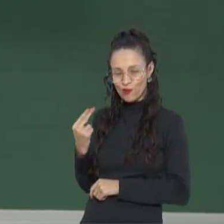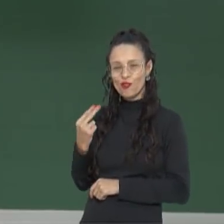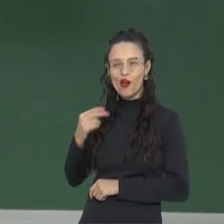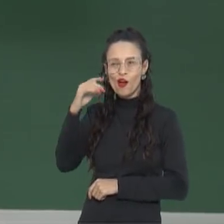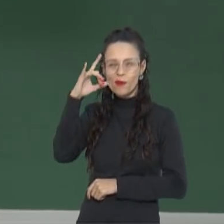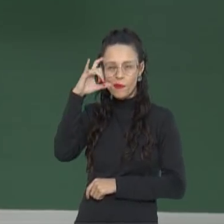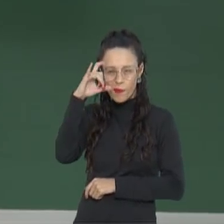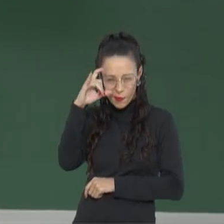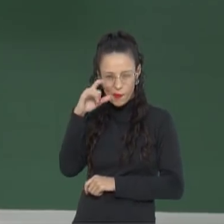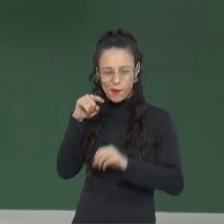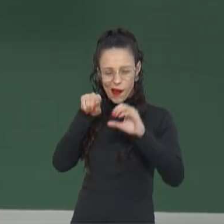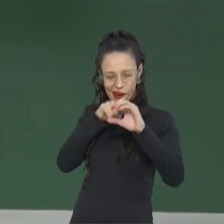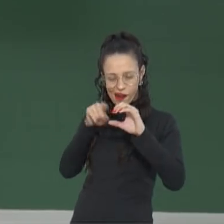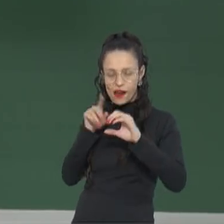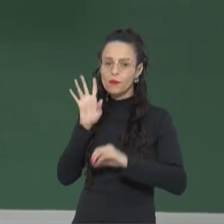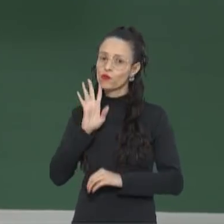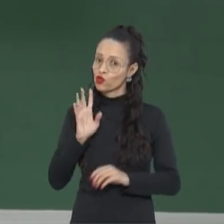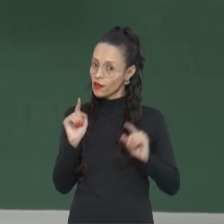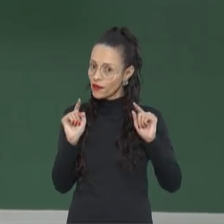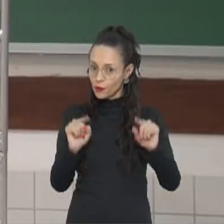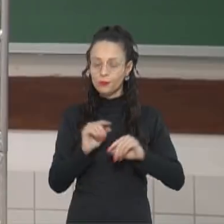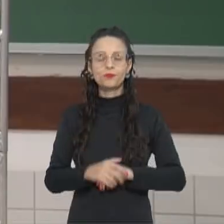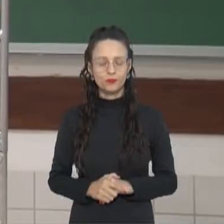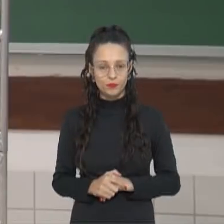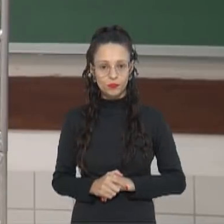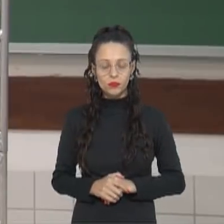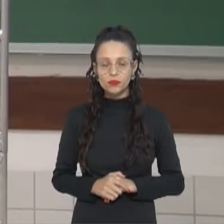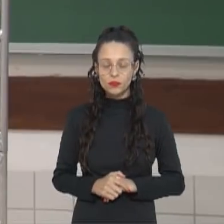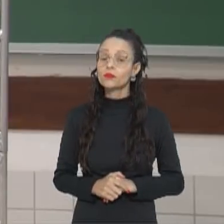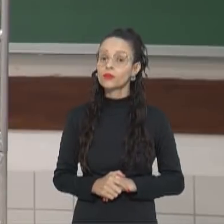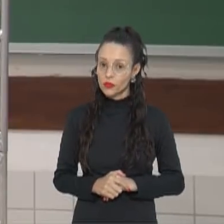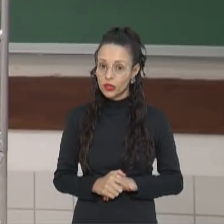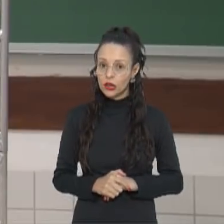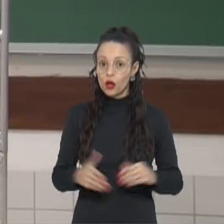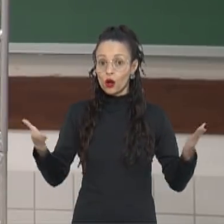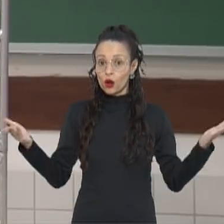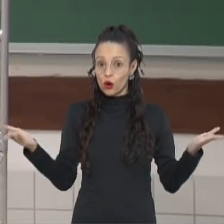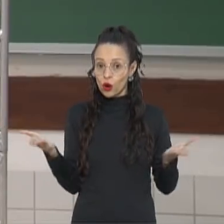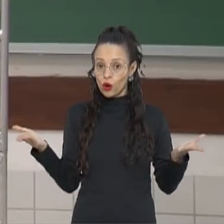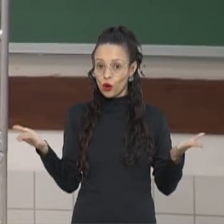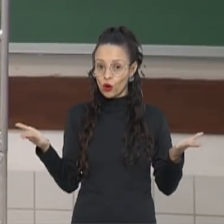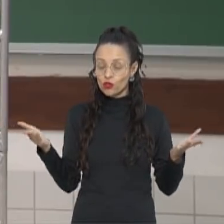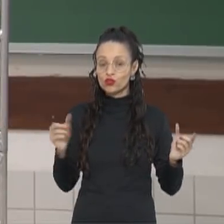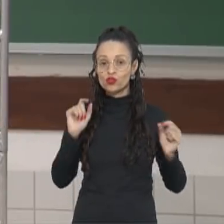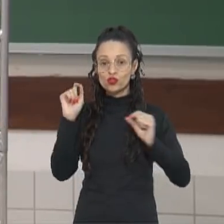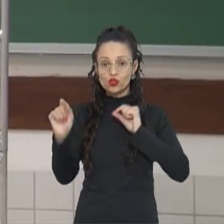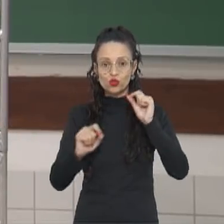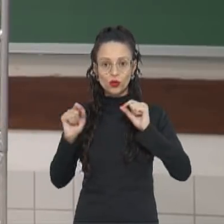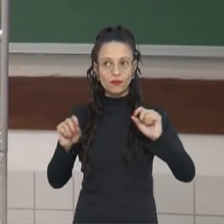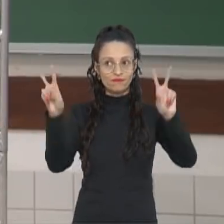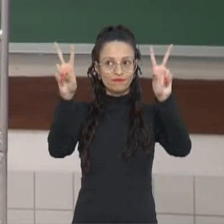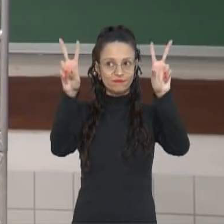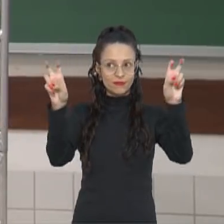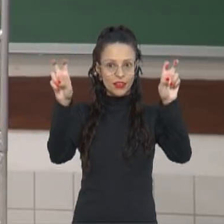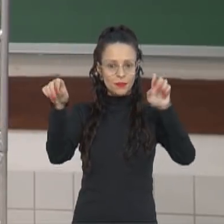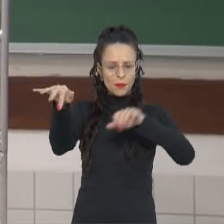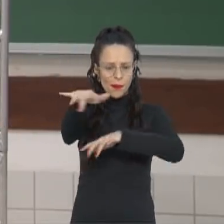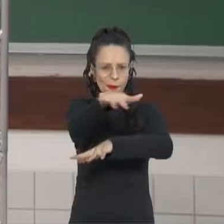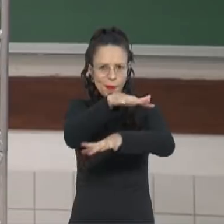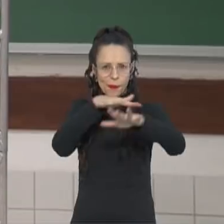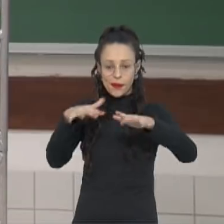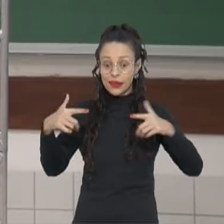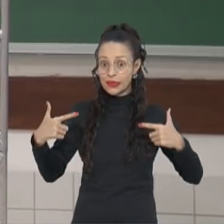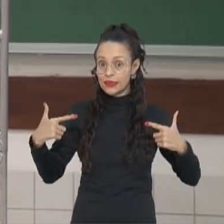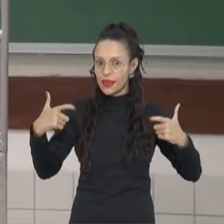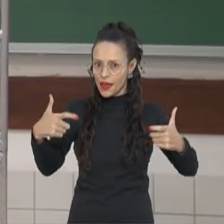compartilha para todo mundo entrar no mesmo clima. Por falar em clima, hoje, clima de guerra. E para relembrar a